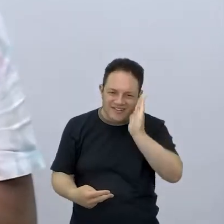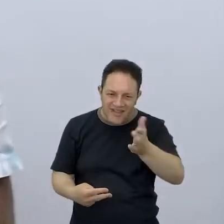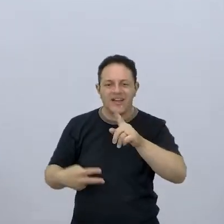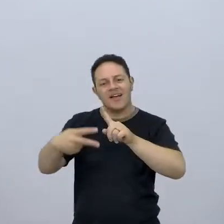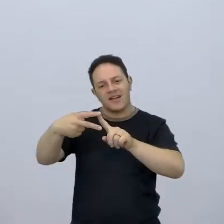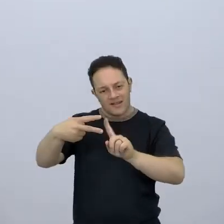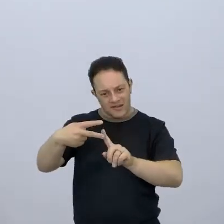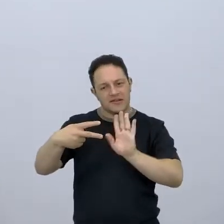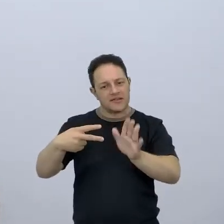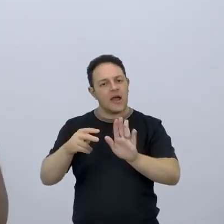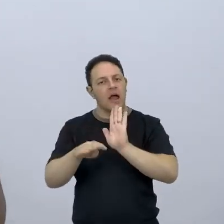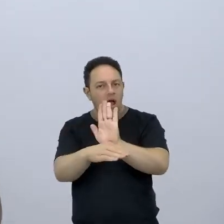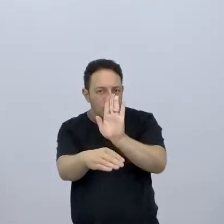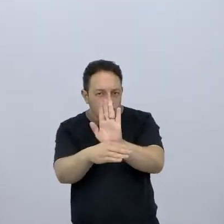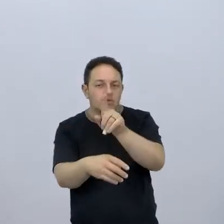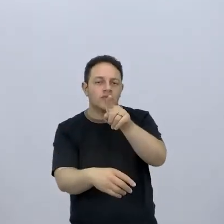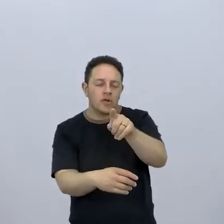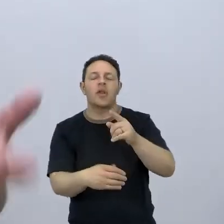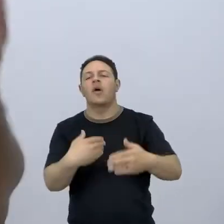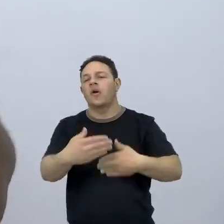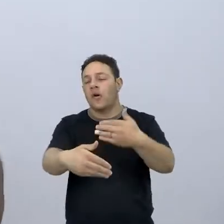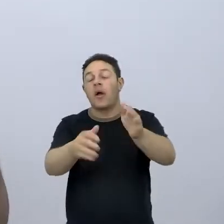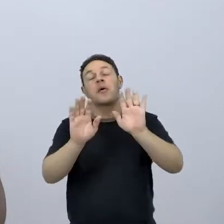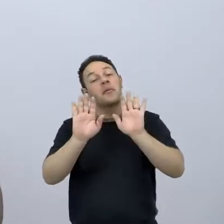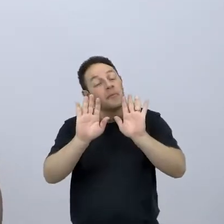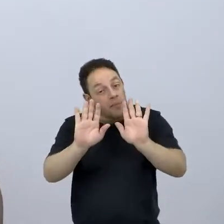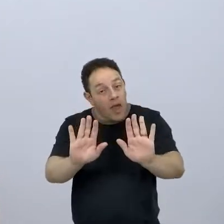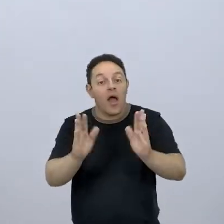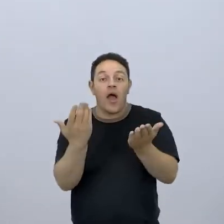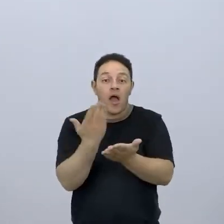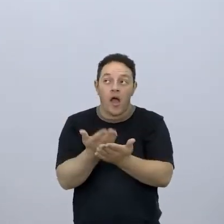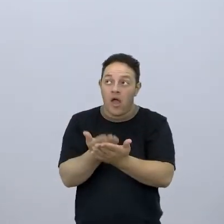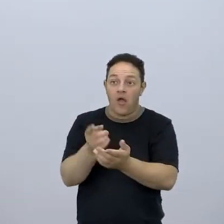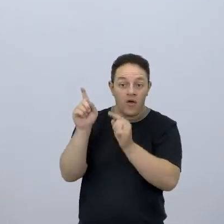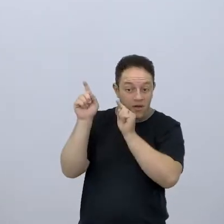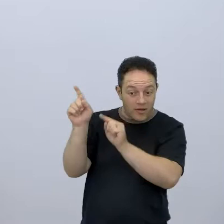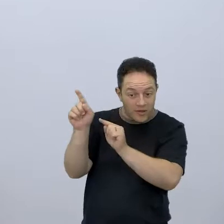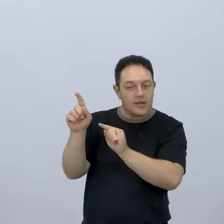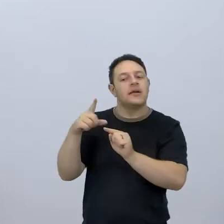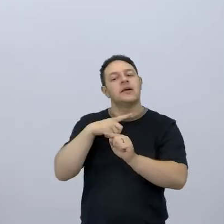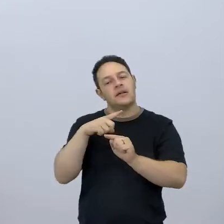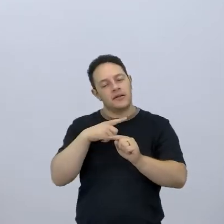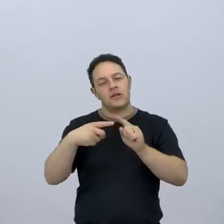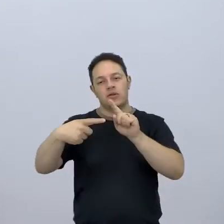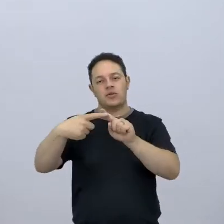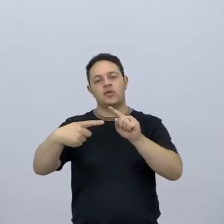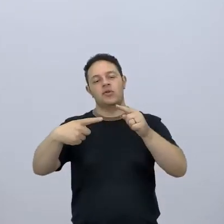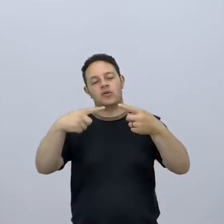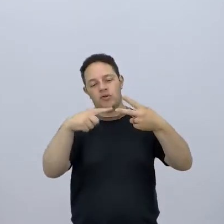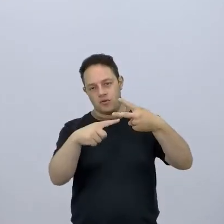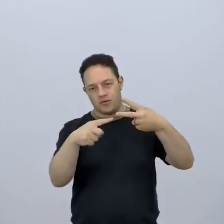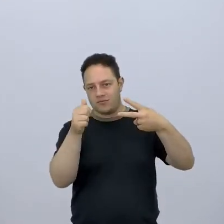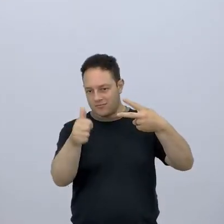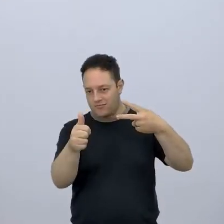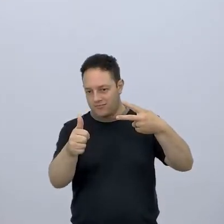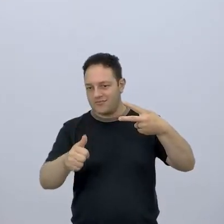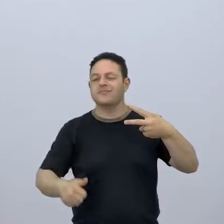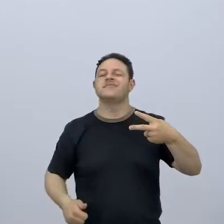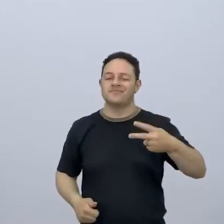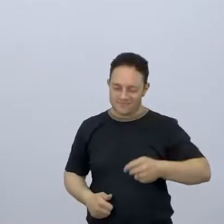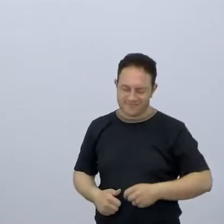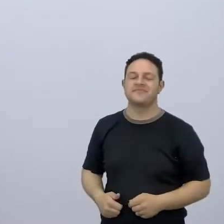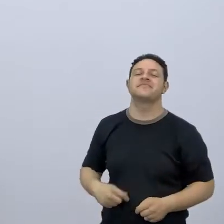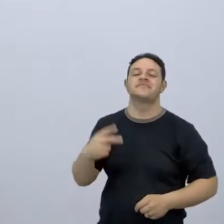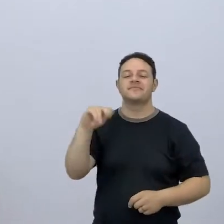dois eixos estruturantes aí nos outros componentes, mas nessa aula nós estamos trabalhando com estes dois. Certo? Muito bem. Vamos